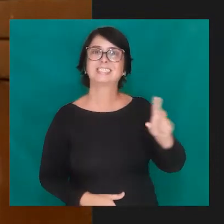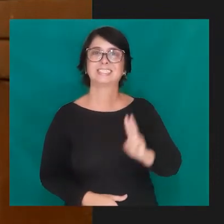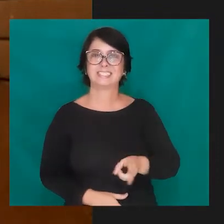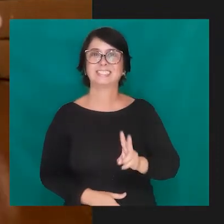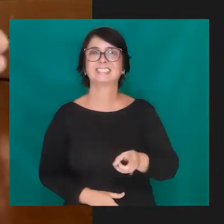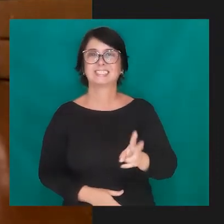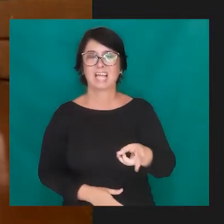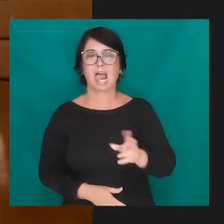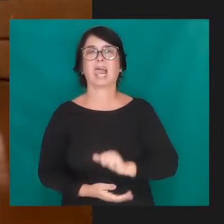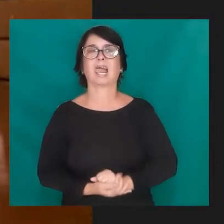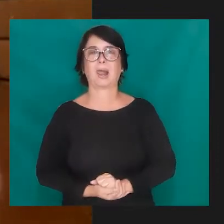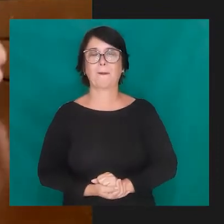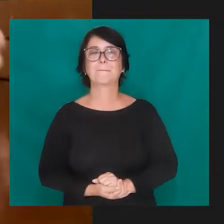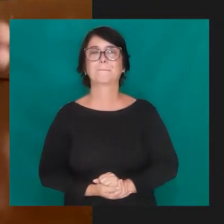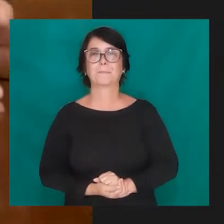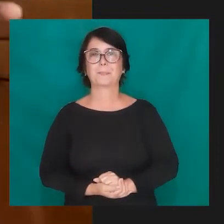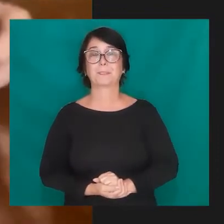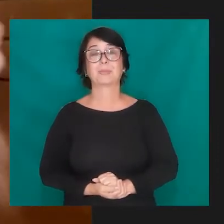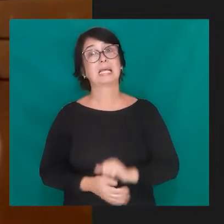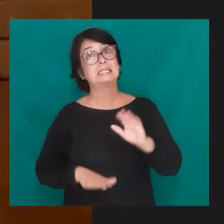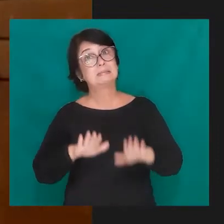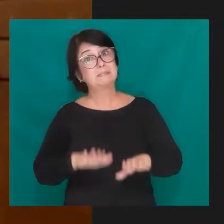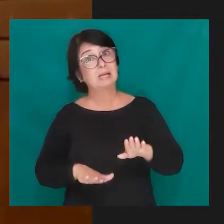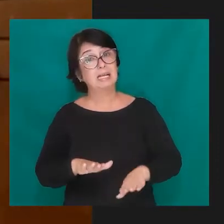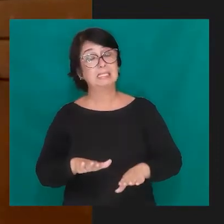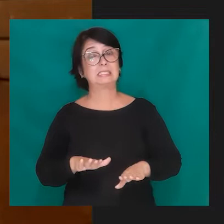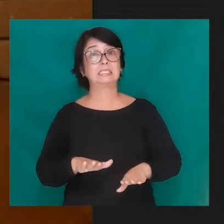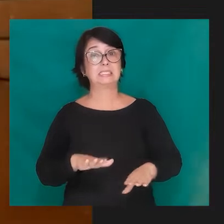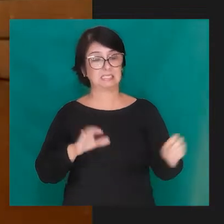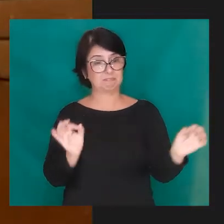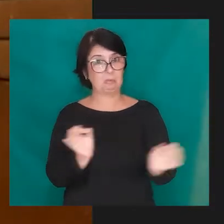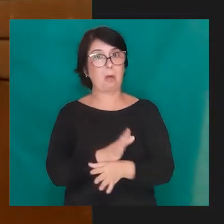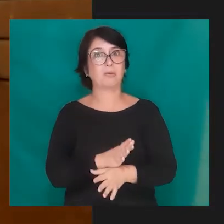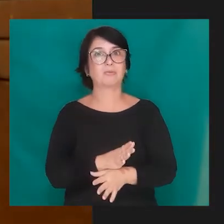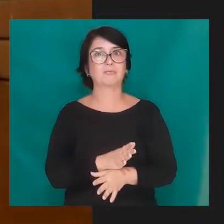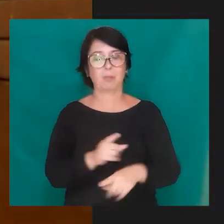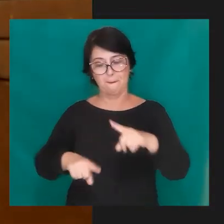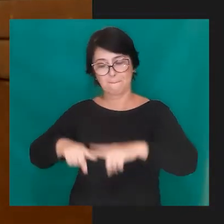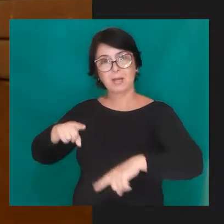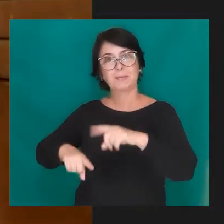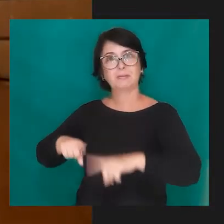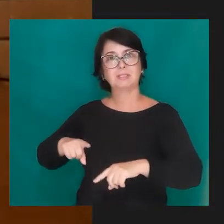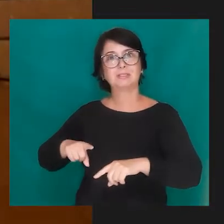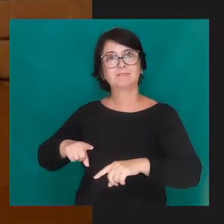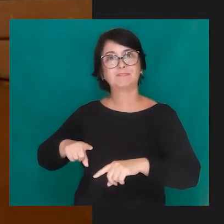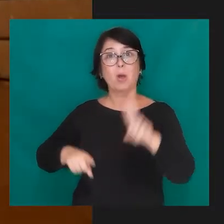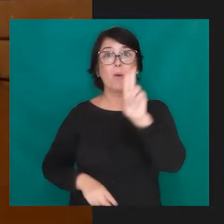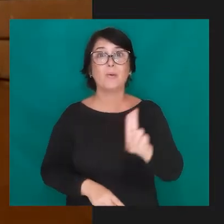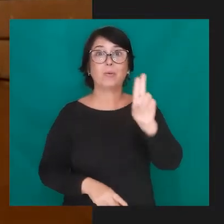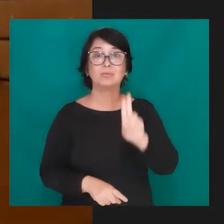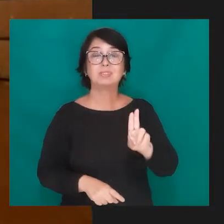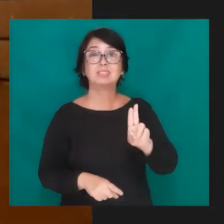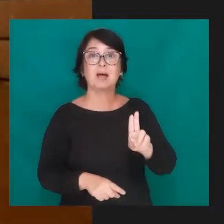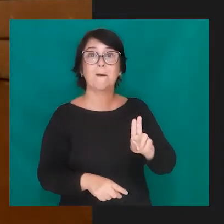que, em vez de como qualquer fábrica, quando fica pronto, se vende o produto, a gente não vende. A gente utiliza todas as gaitas